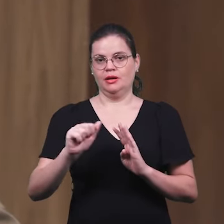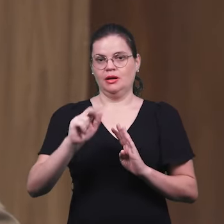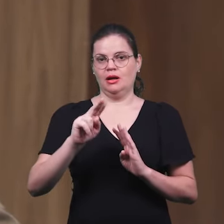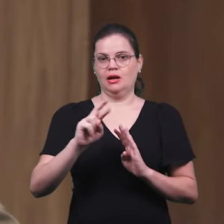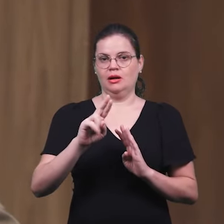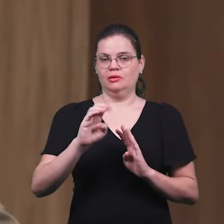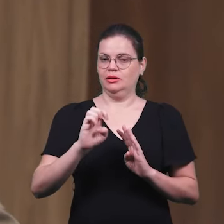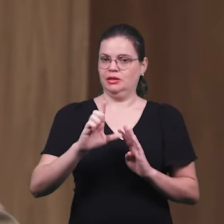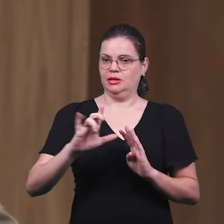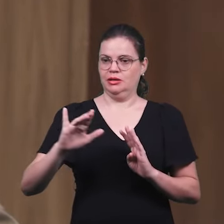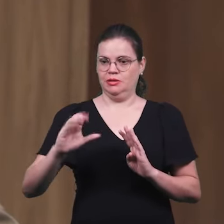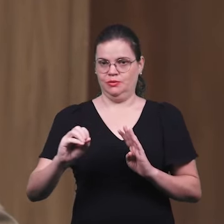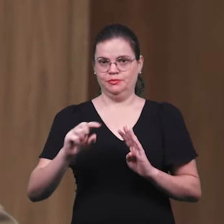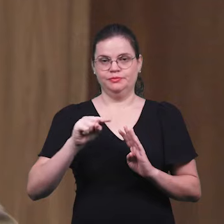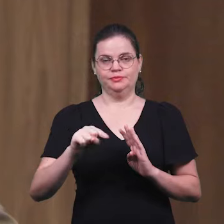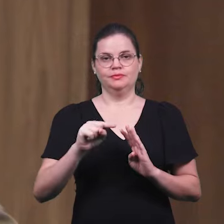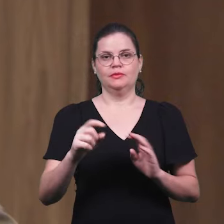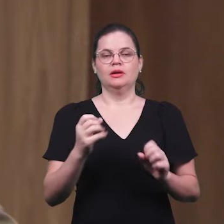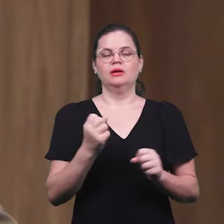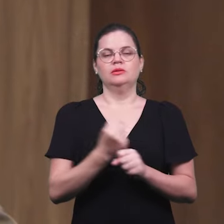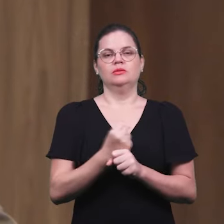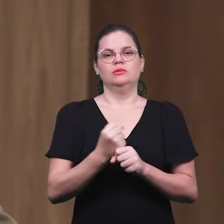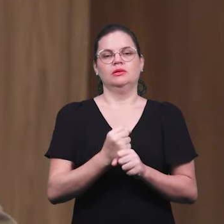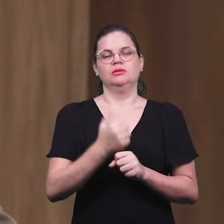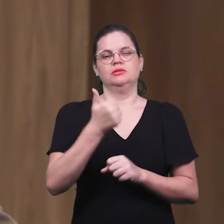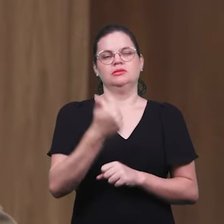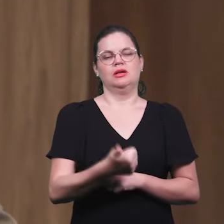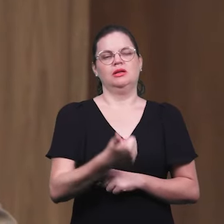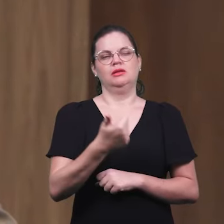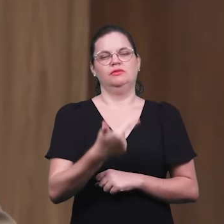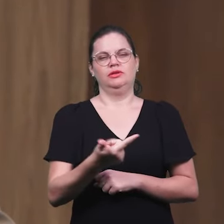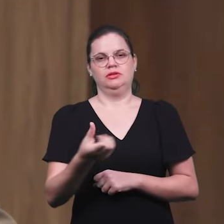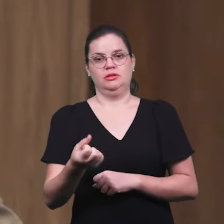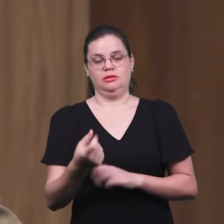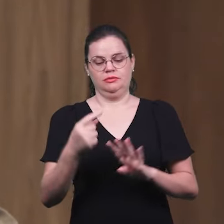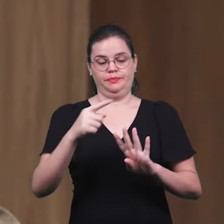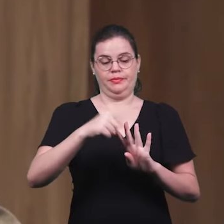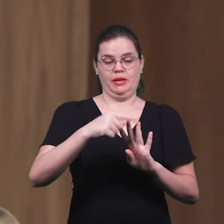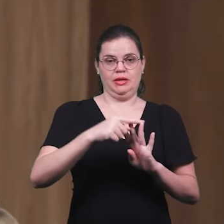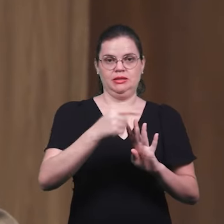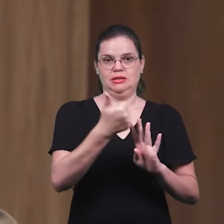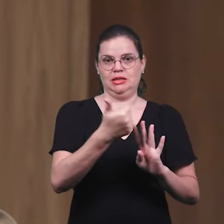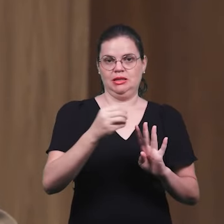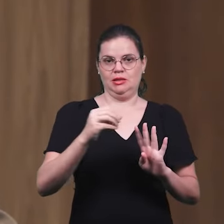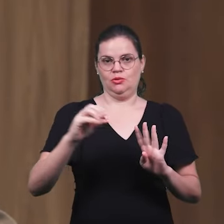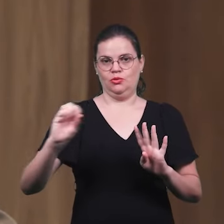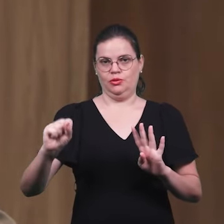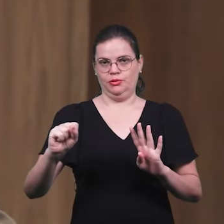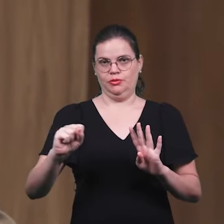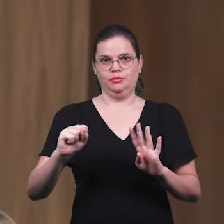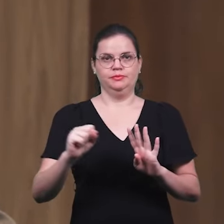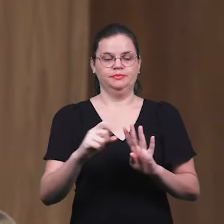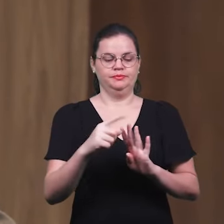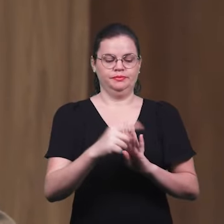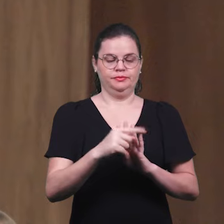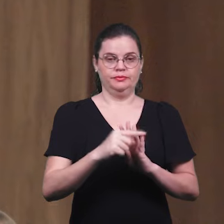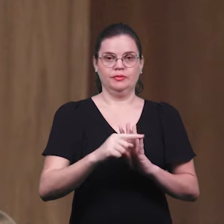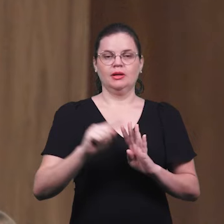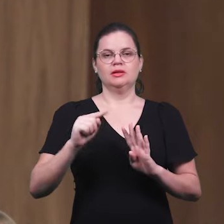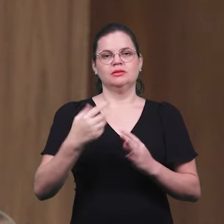ano 126. Trajano foi 108, né? Depois de Cristo. 126. Estudante de filosofia, mas